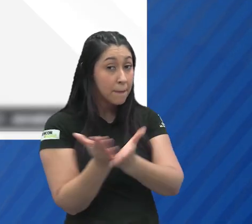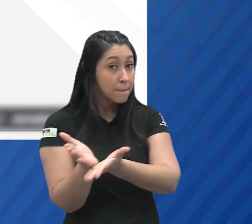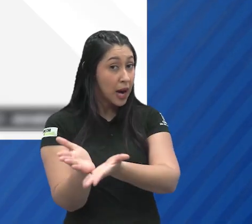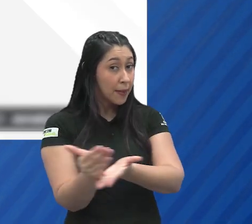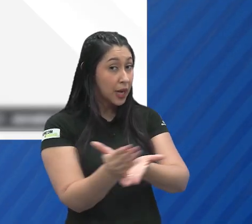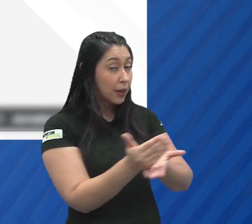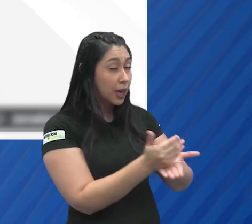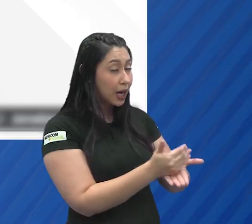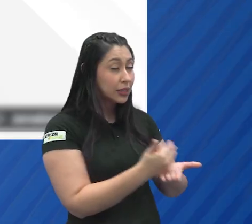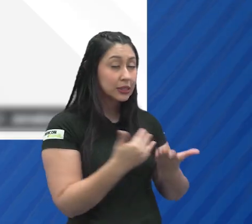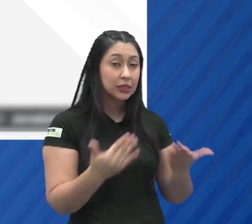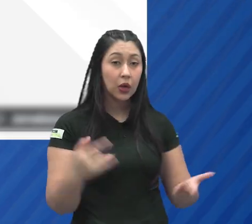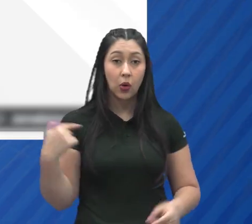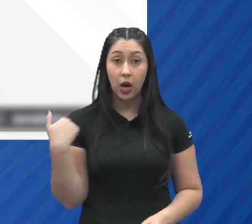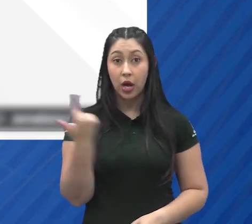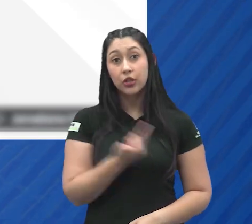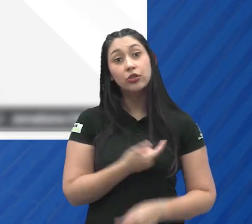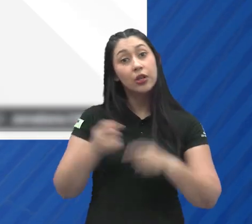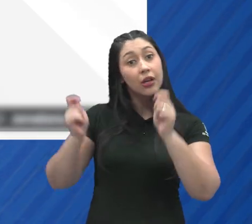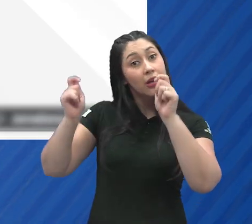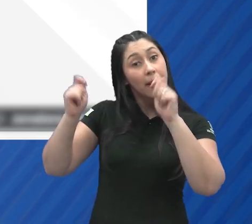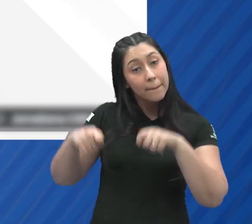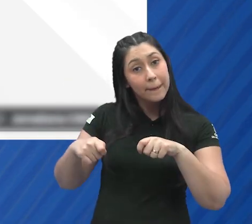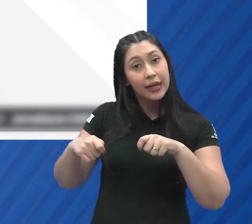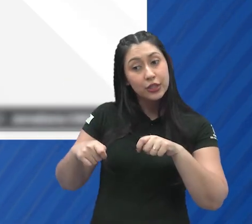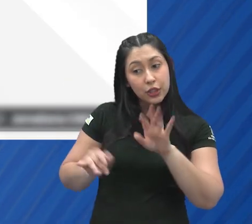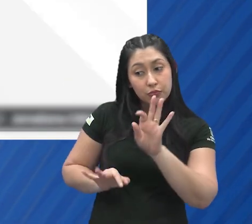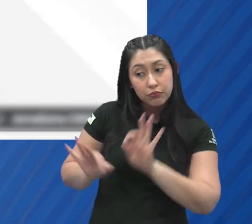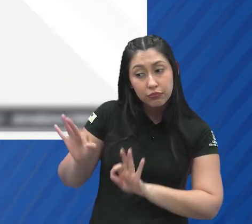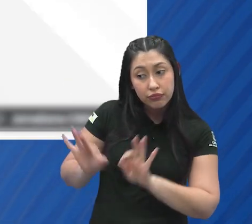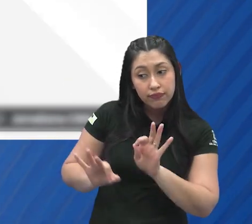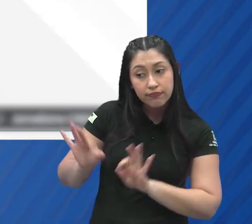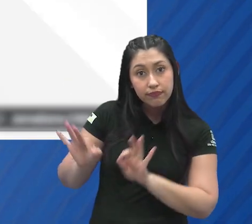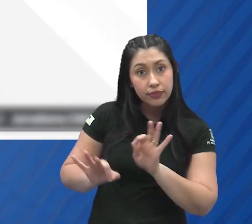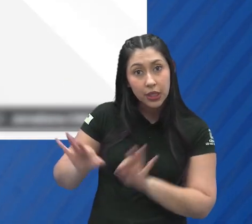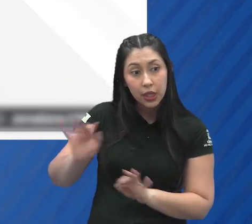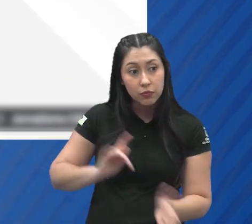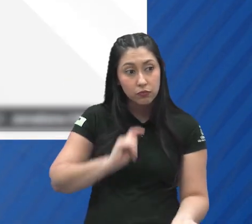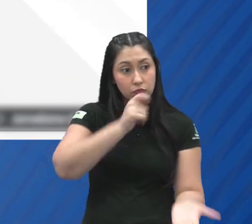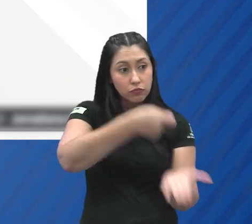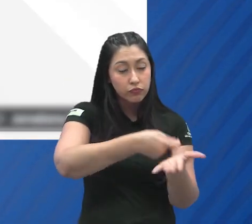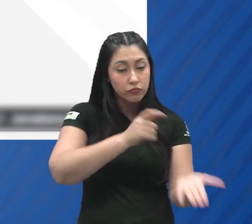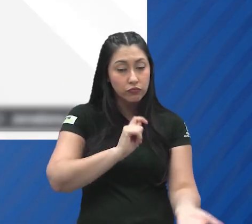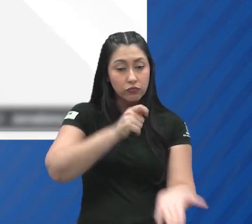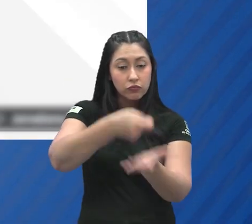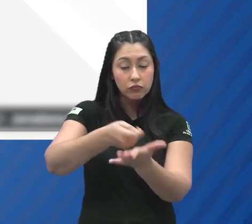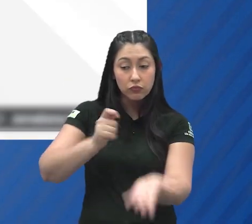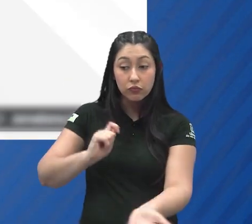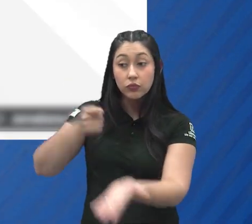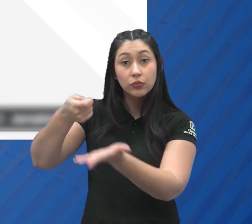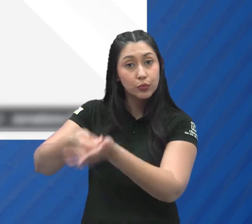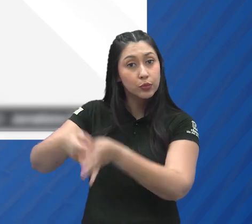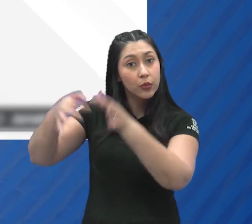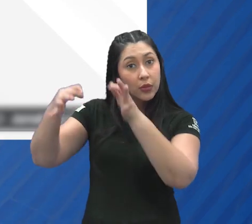de capital. Isso permite que a gente equalize eventuais dívidas que nós tenhamos, né? E também se planeje